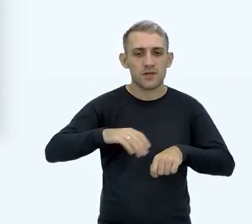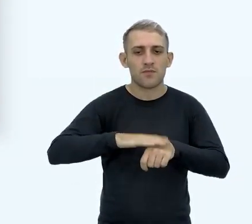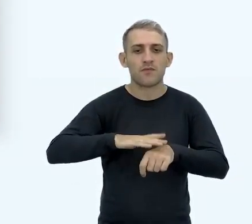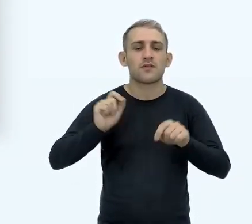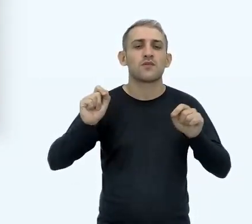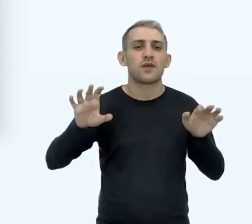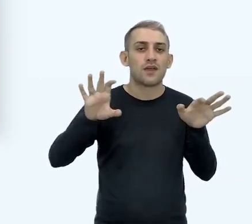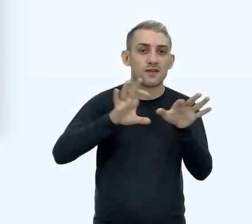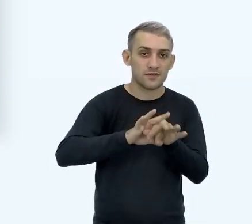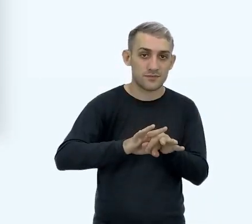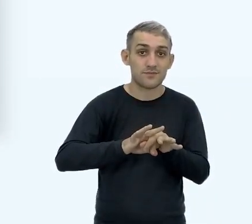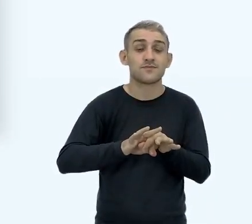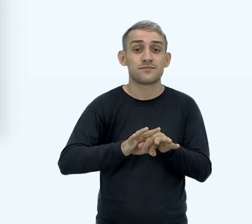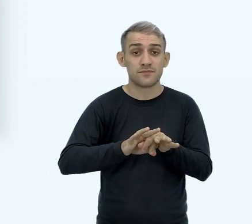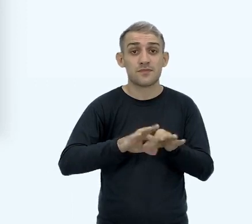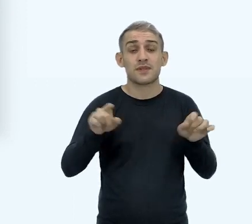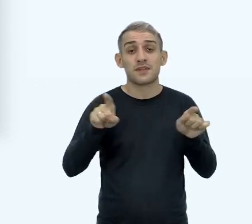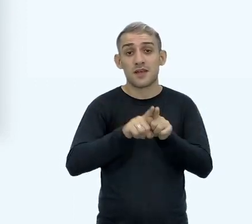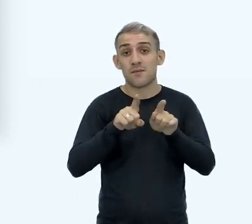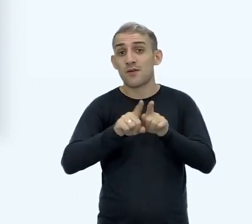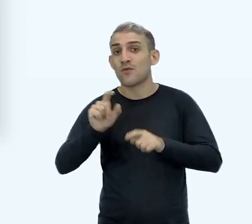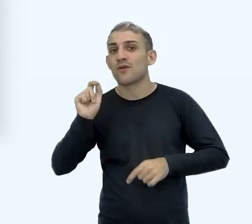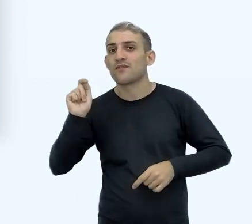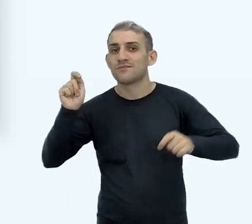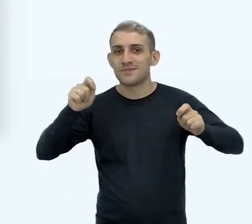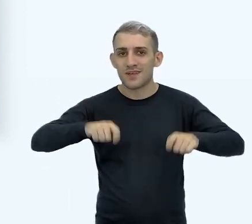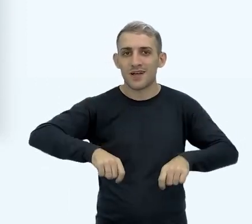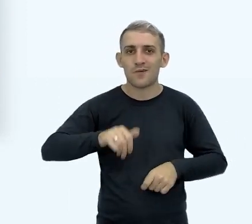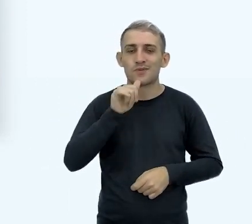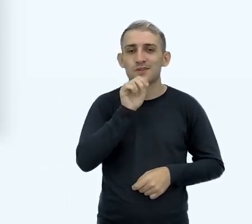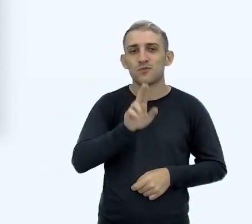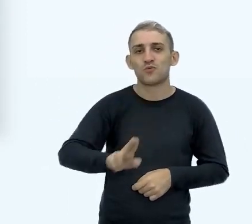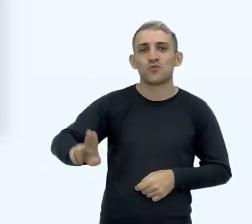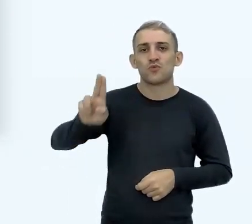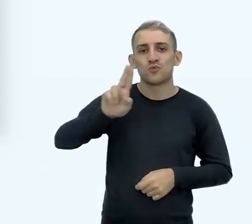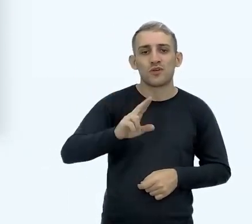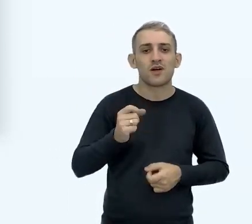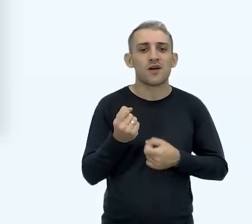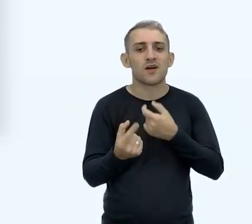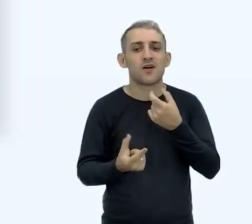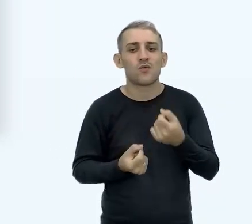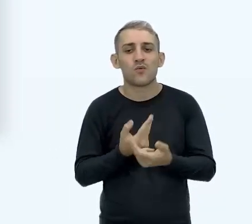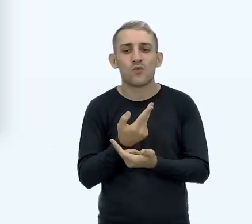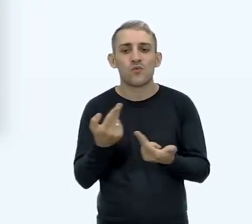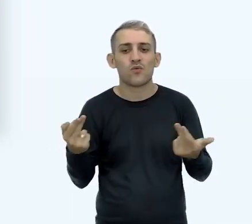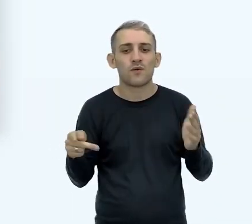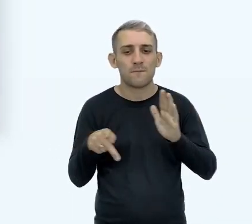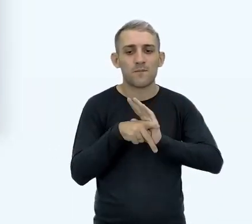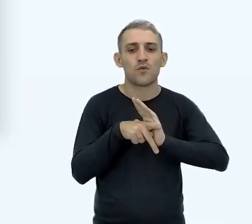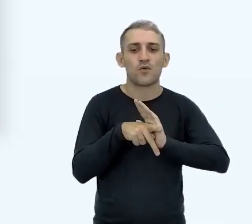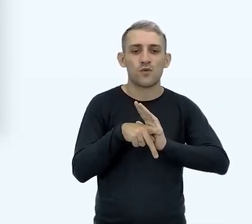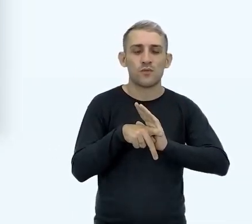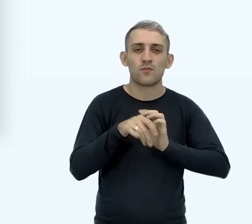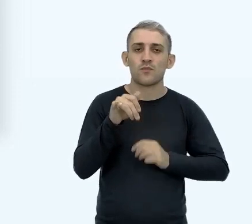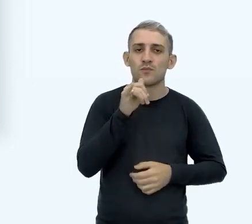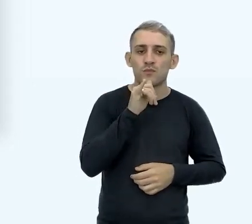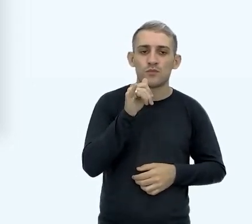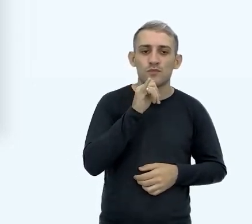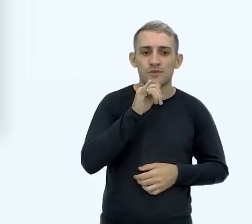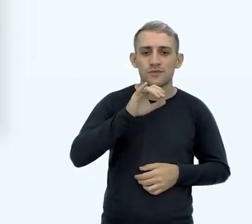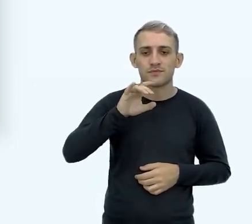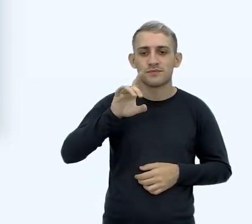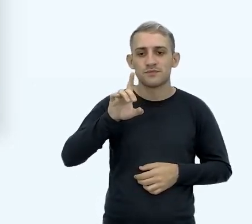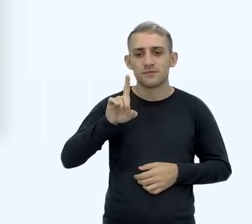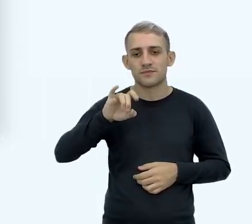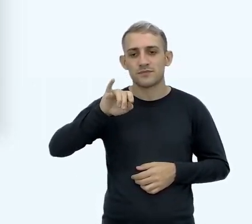essa ligação e inclusive poder também utilizar alguns outros componentes, como